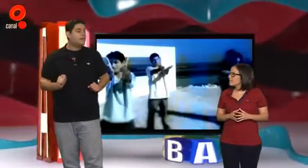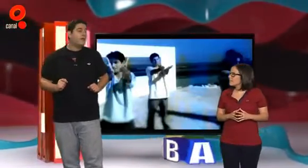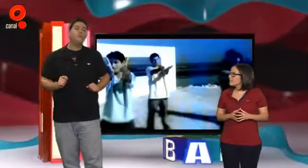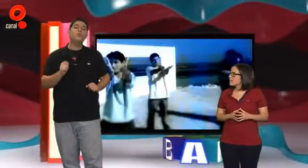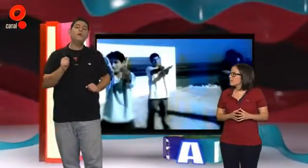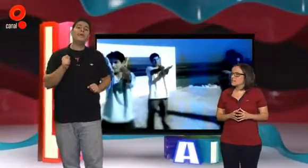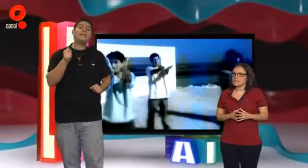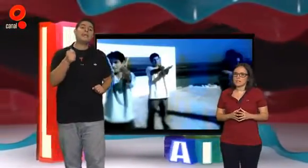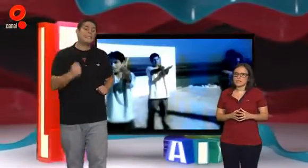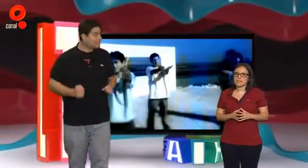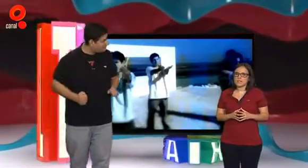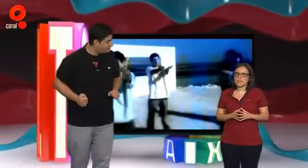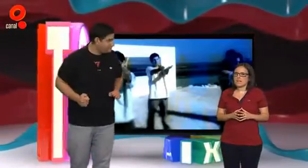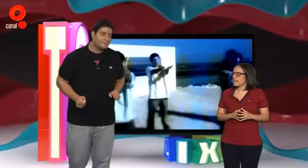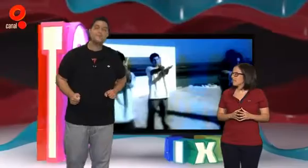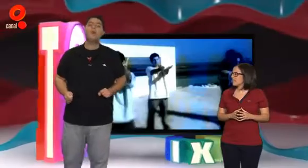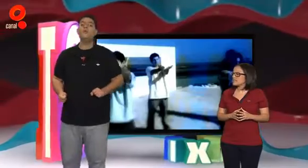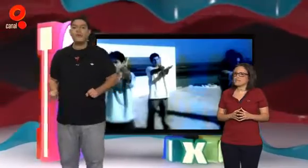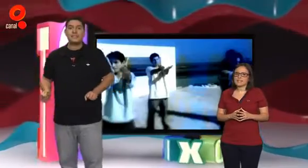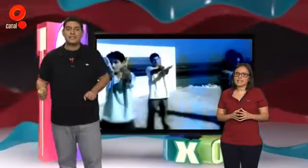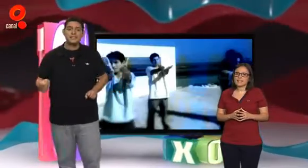isto também uma errada